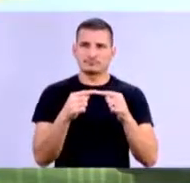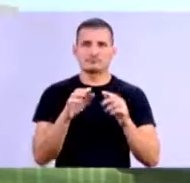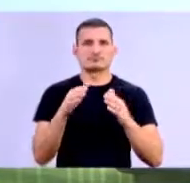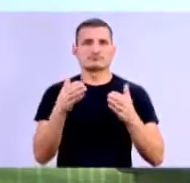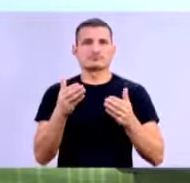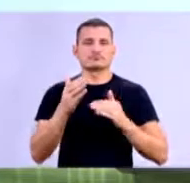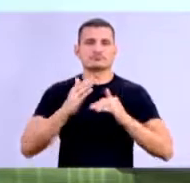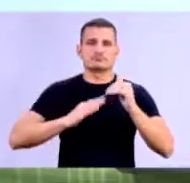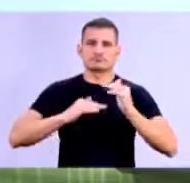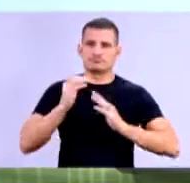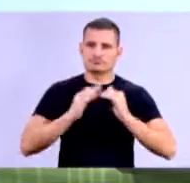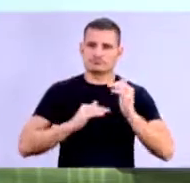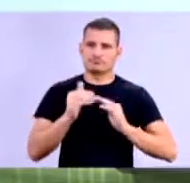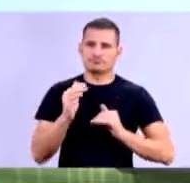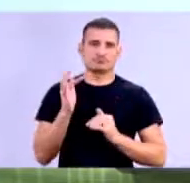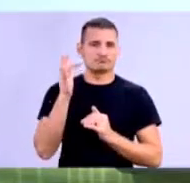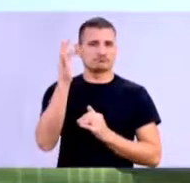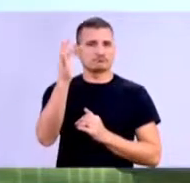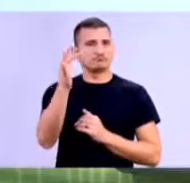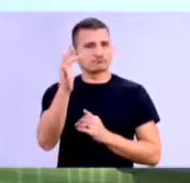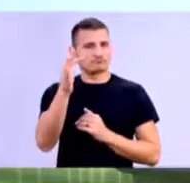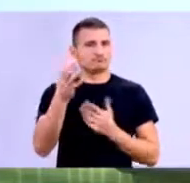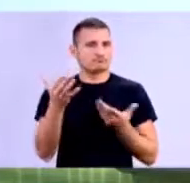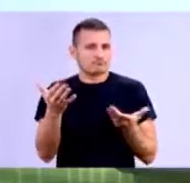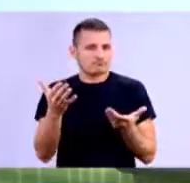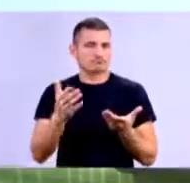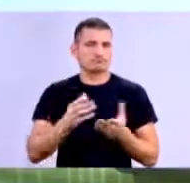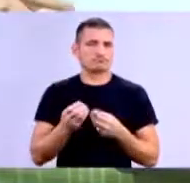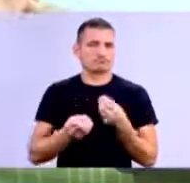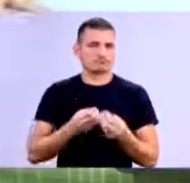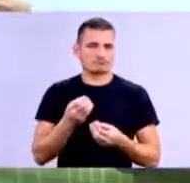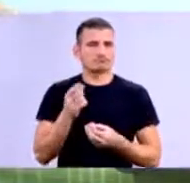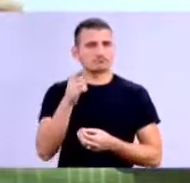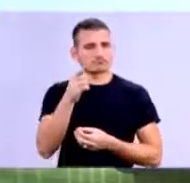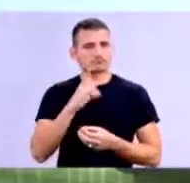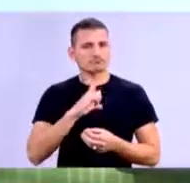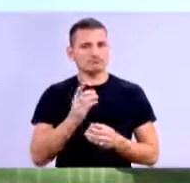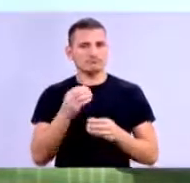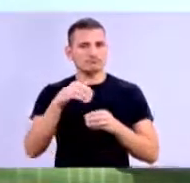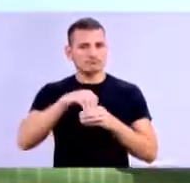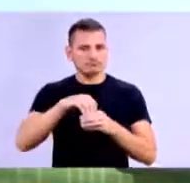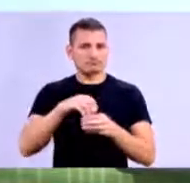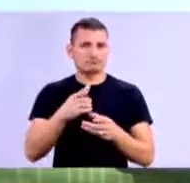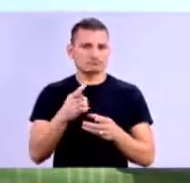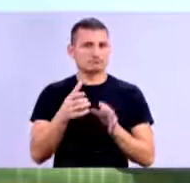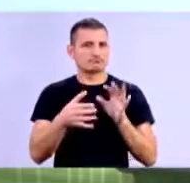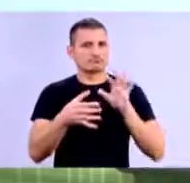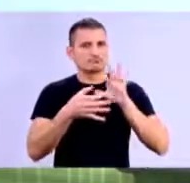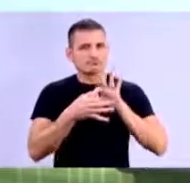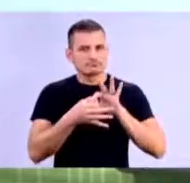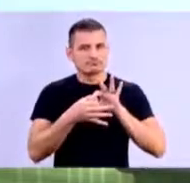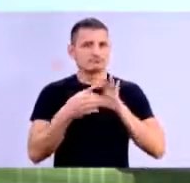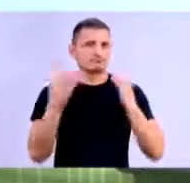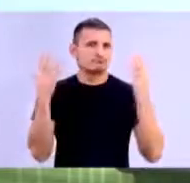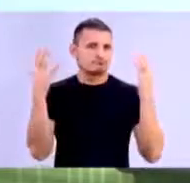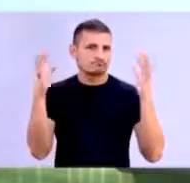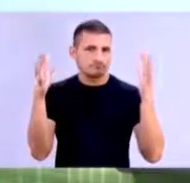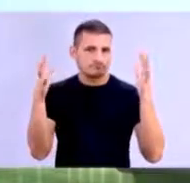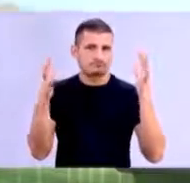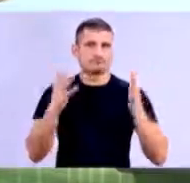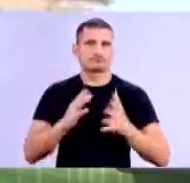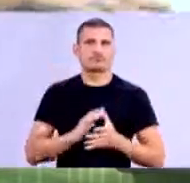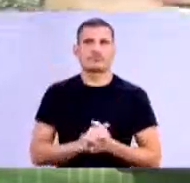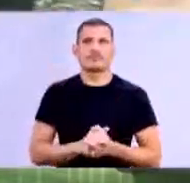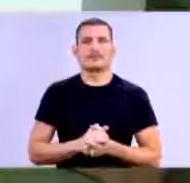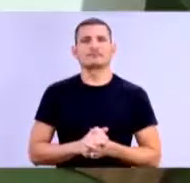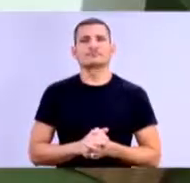sairá aqui desse Instituto Federal, na verdade, e você está inserido nesse contexto. E parabéns por estar